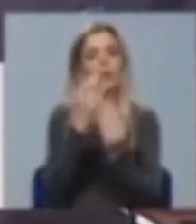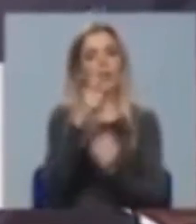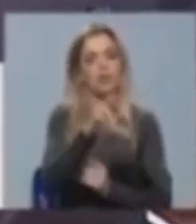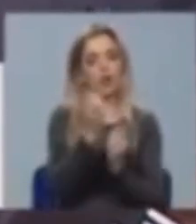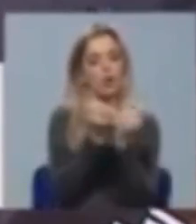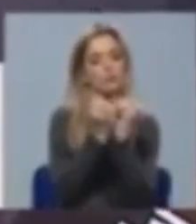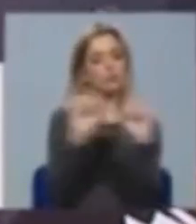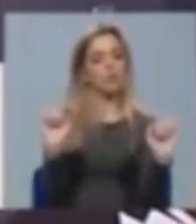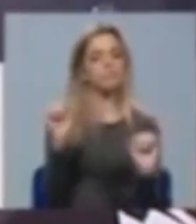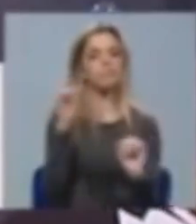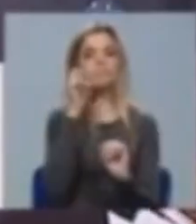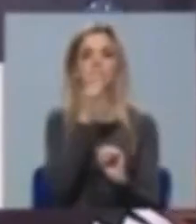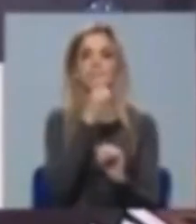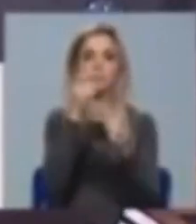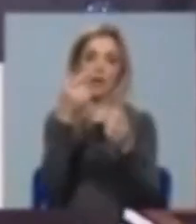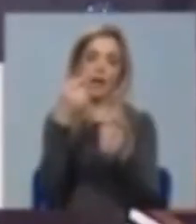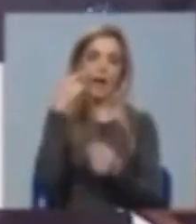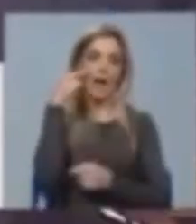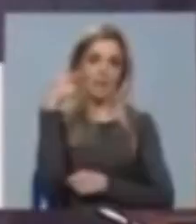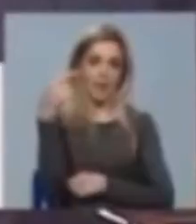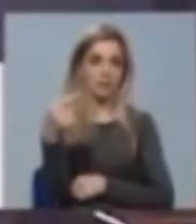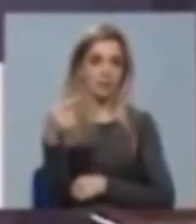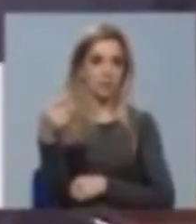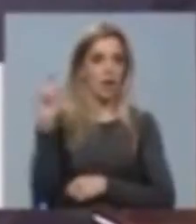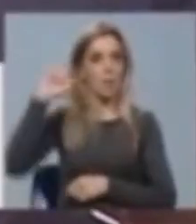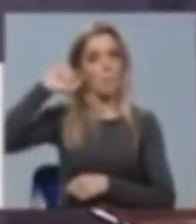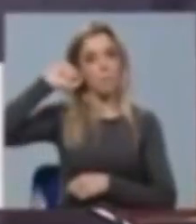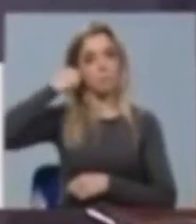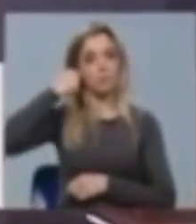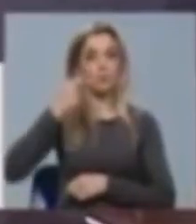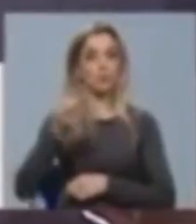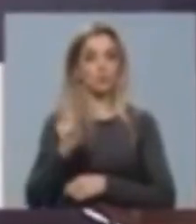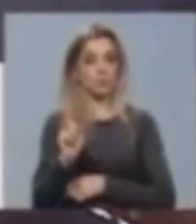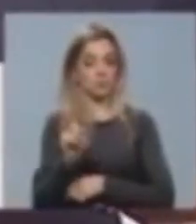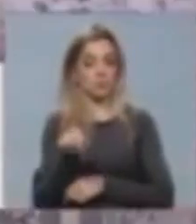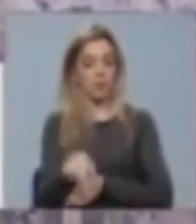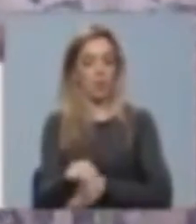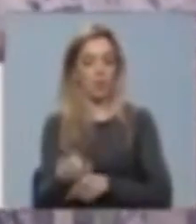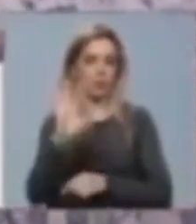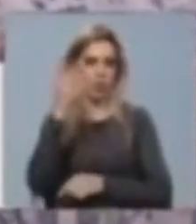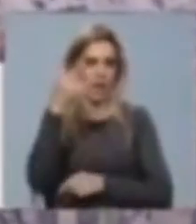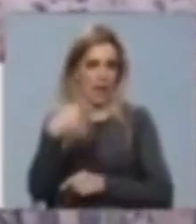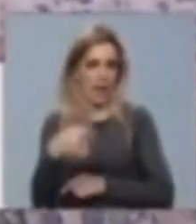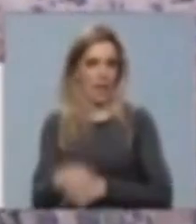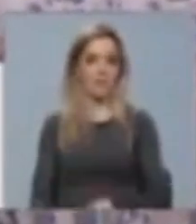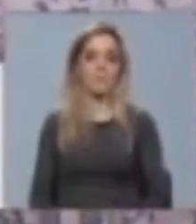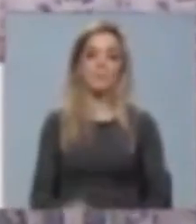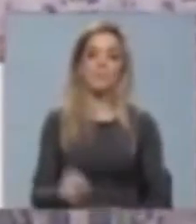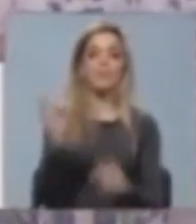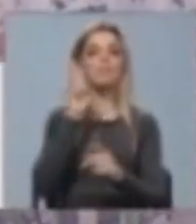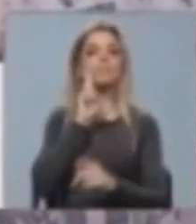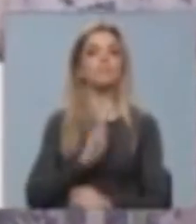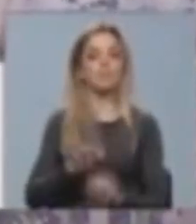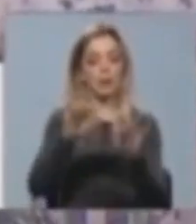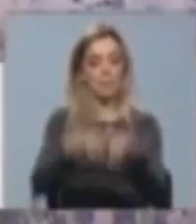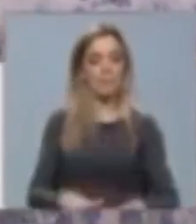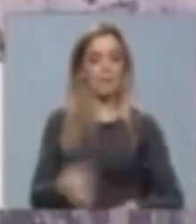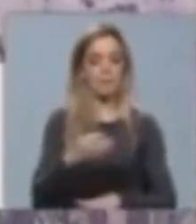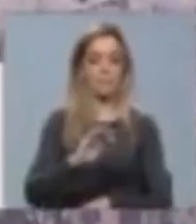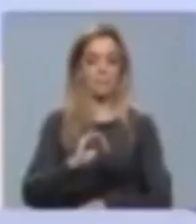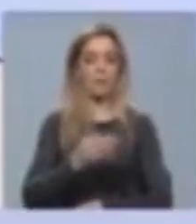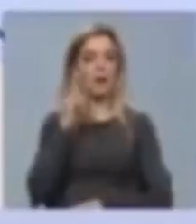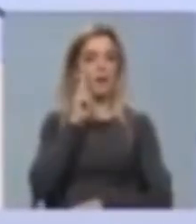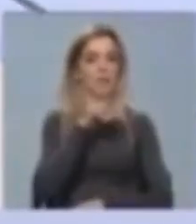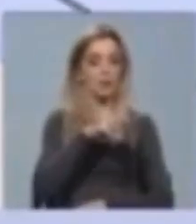para garantir que essa mobilidade se faça sem penalização que ainda hoje acontece. A direção parlamentar do PS visitou a freguesia